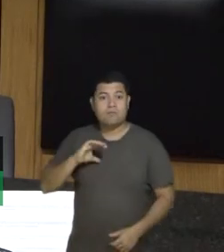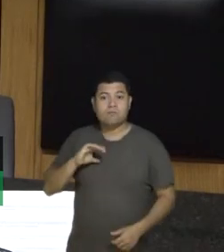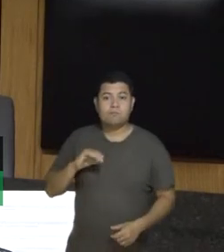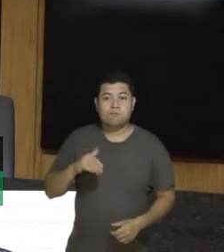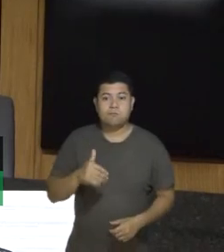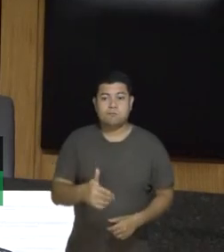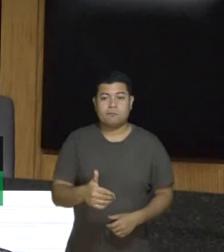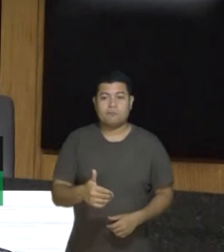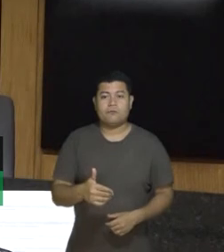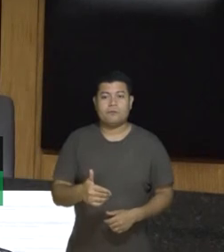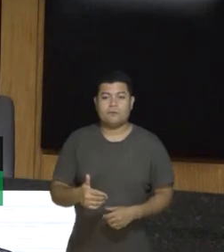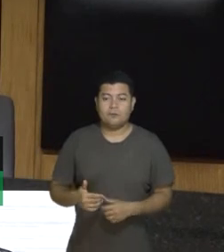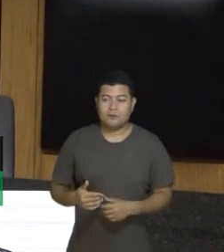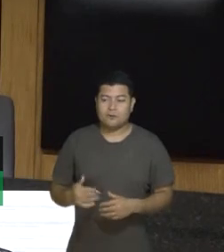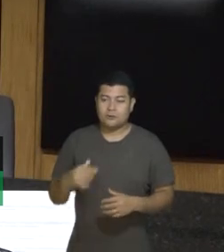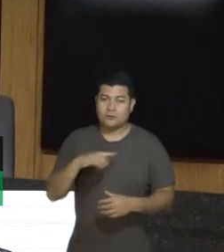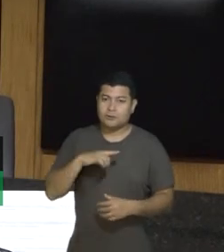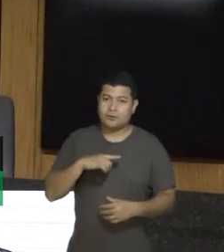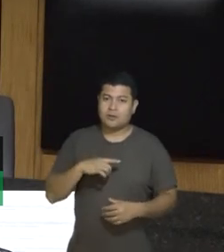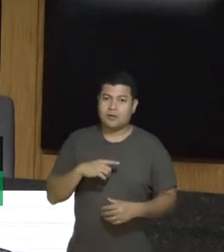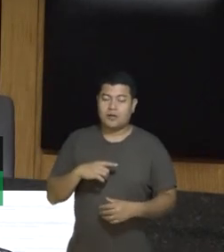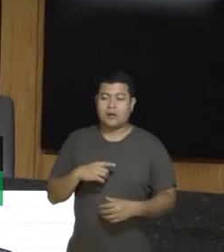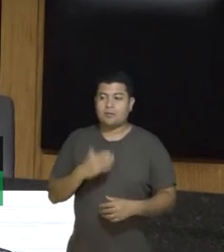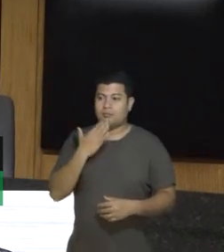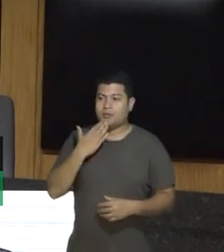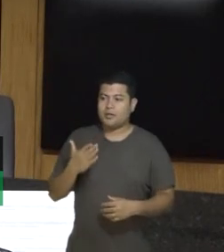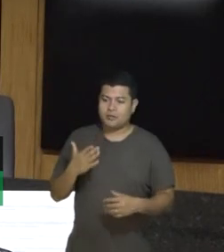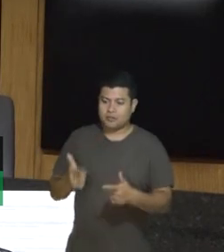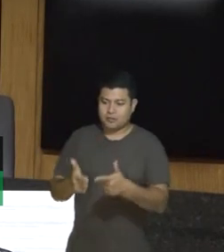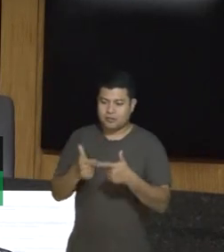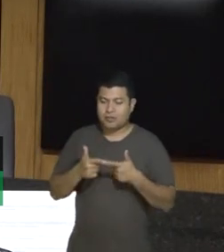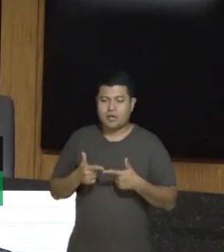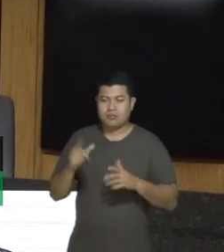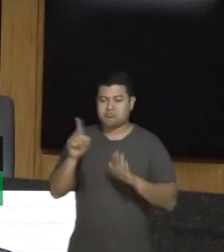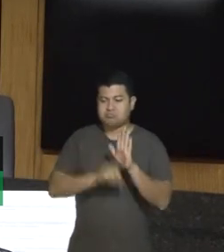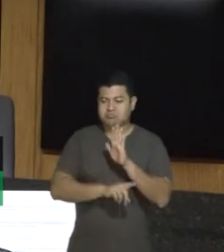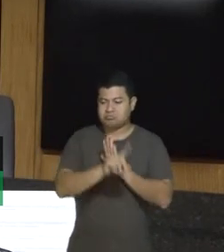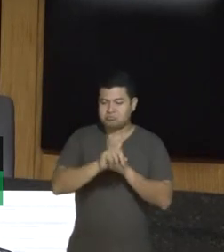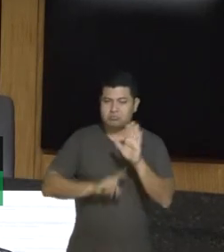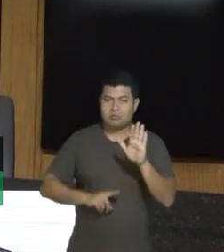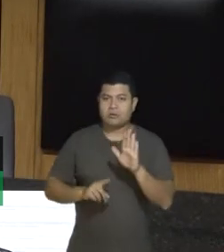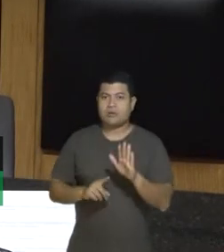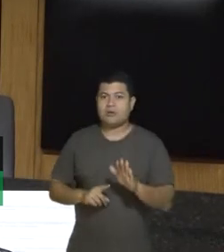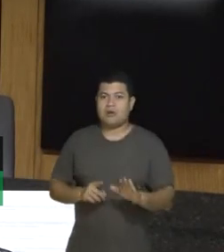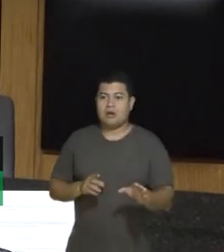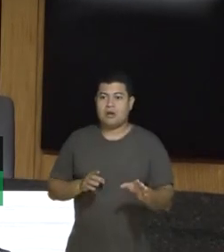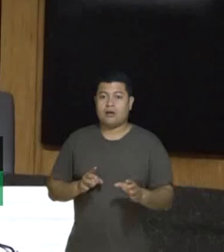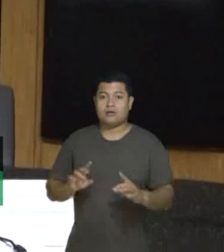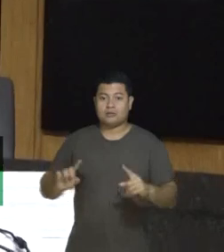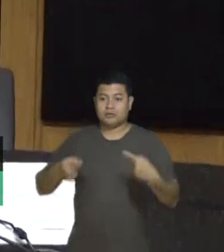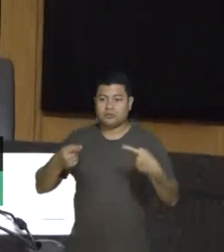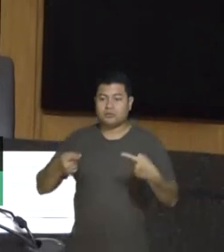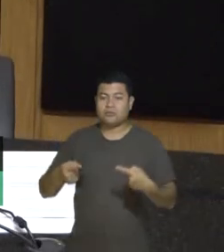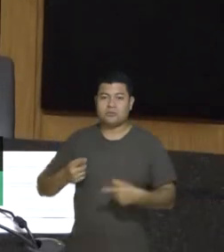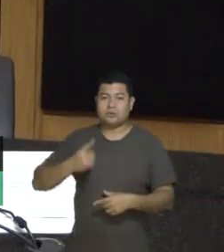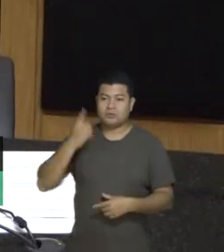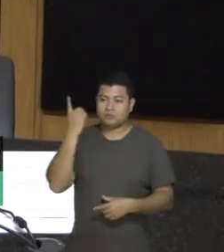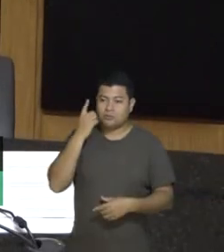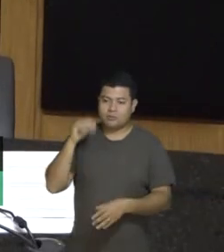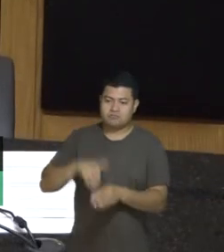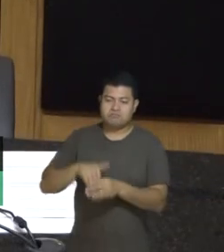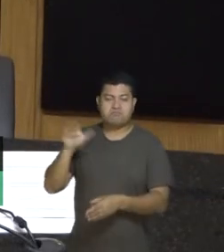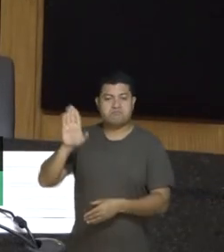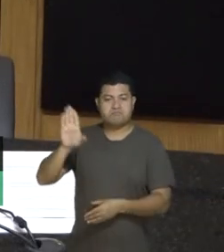senhor teve em renunciar ao seu mandato para concorrer e ser aqui hoje o nosso deputado